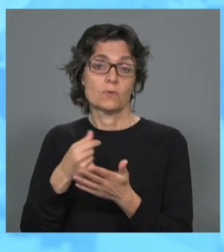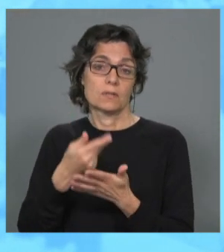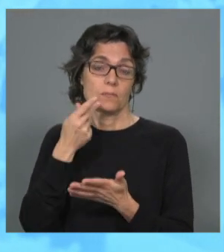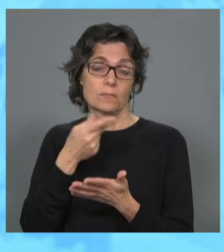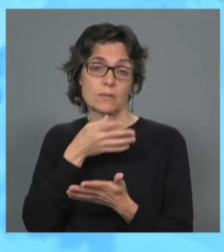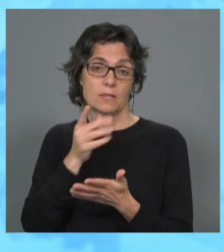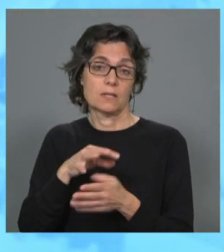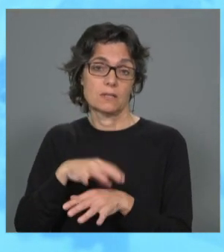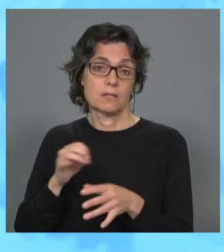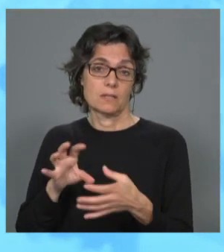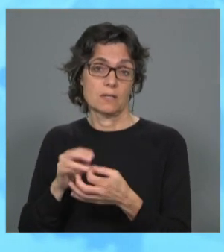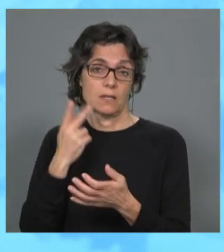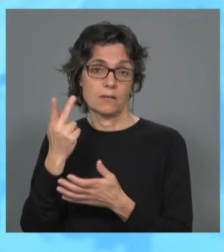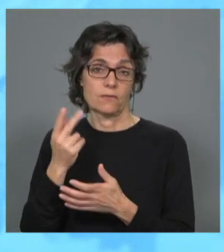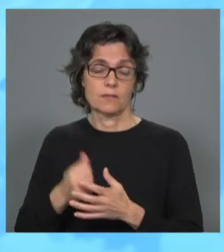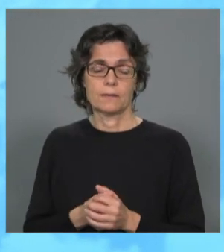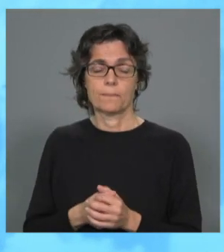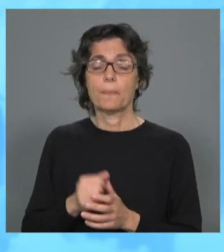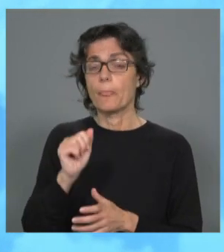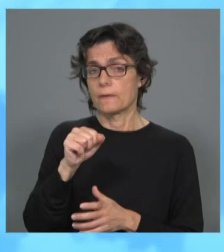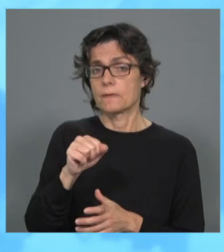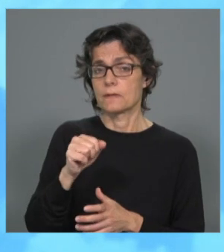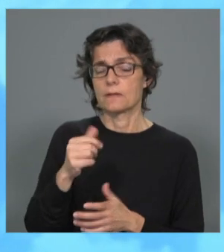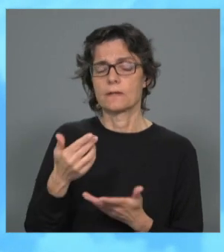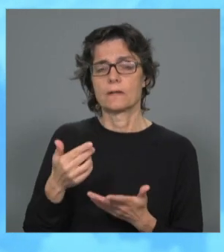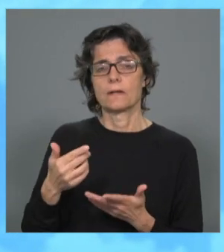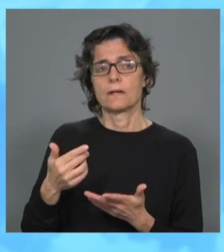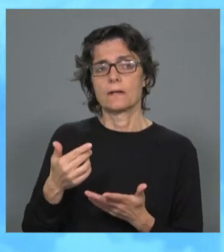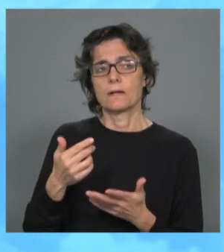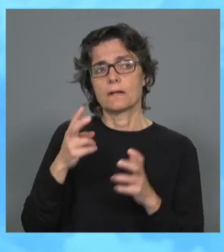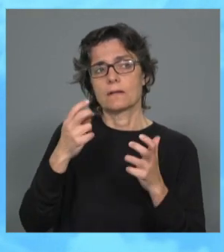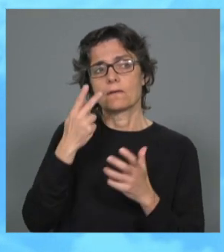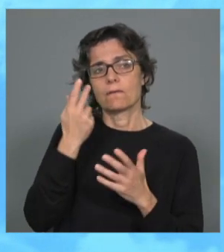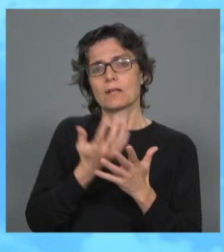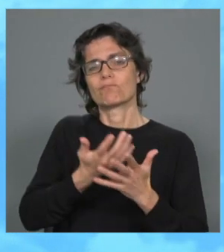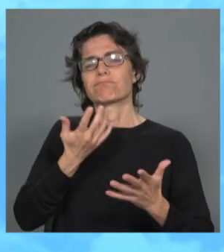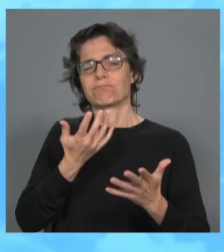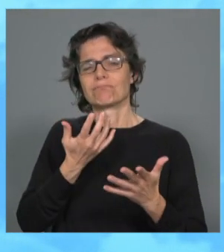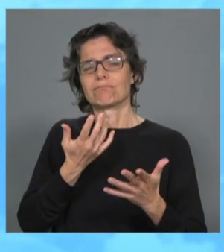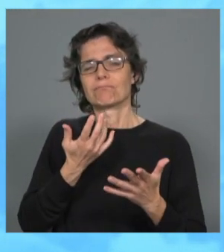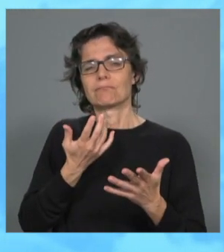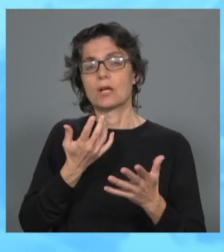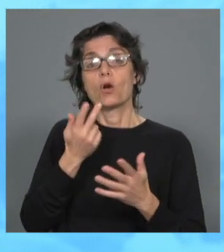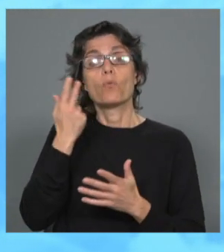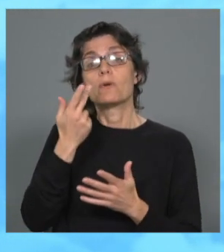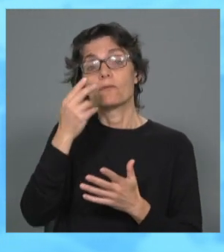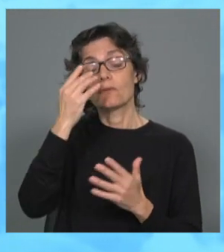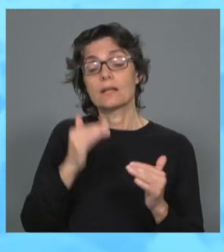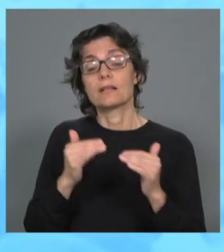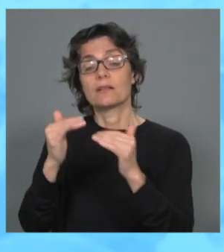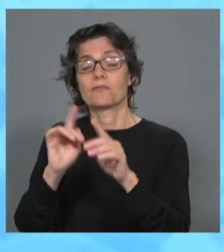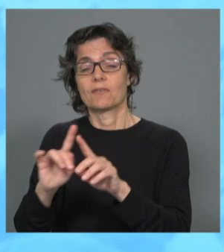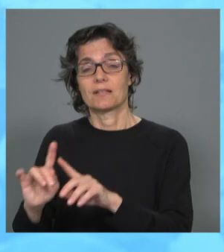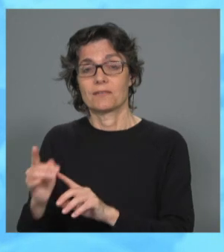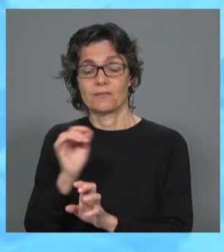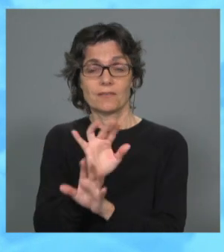vida, onde o tema principal é a vida nas suas diferentes fases.